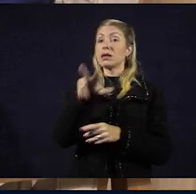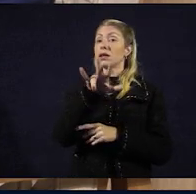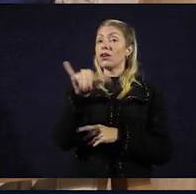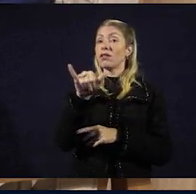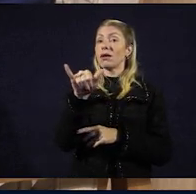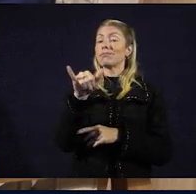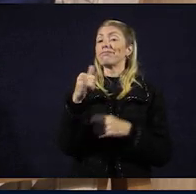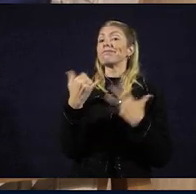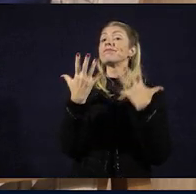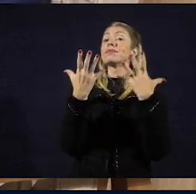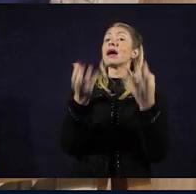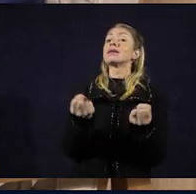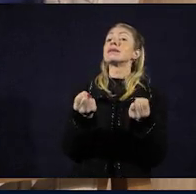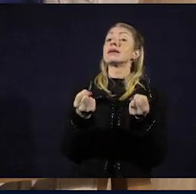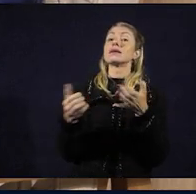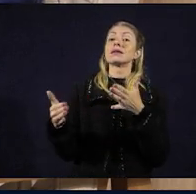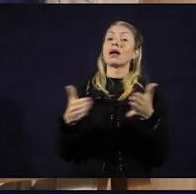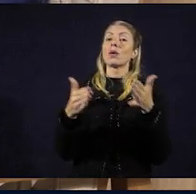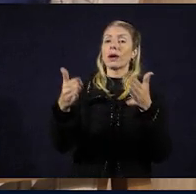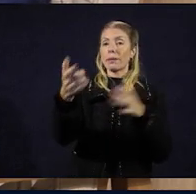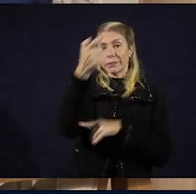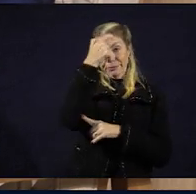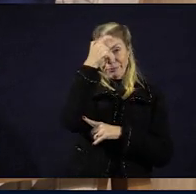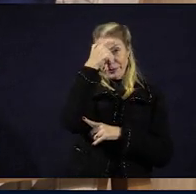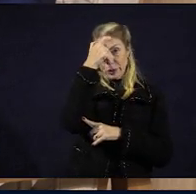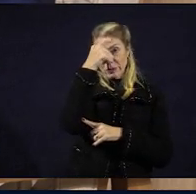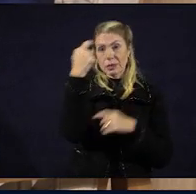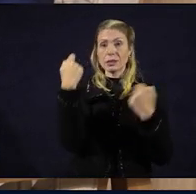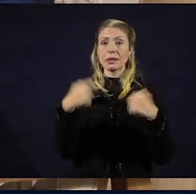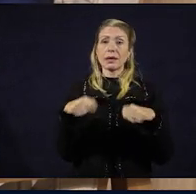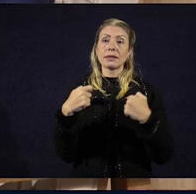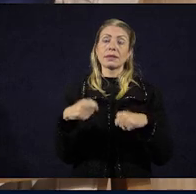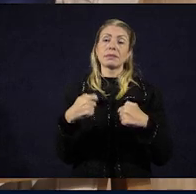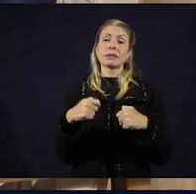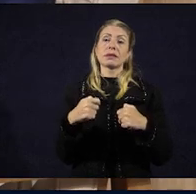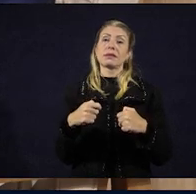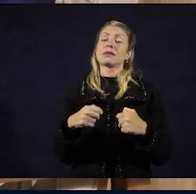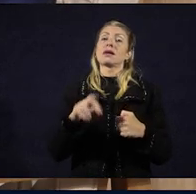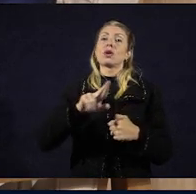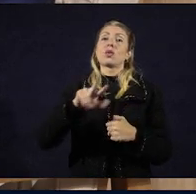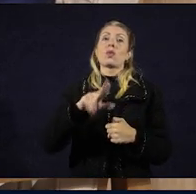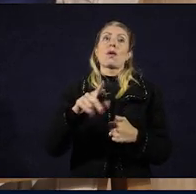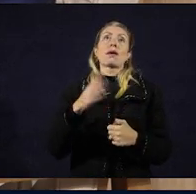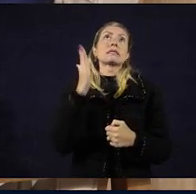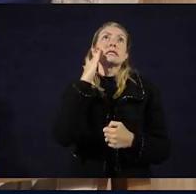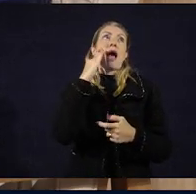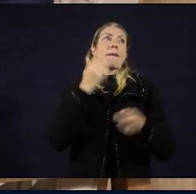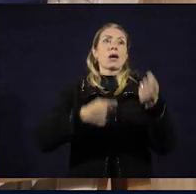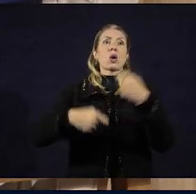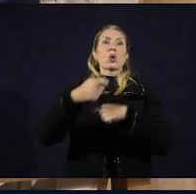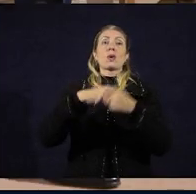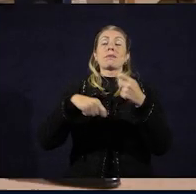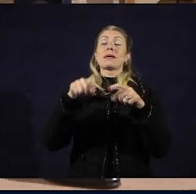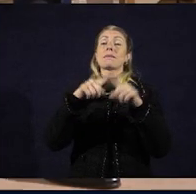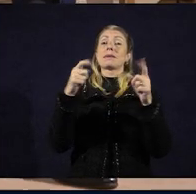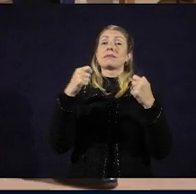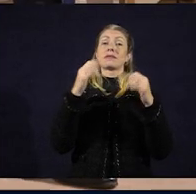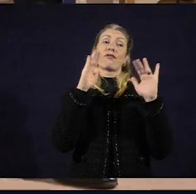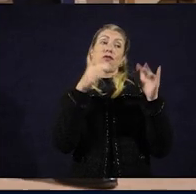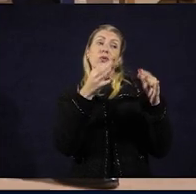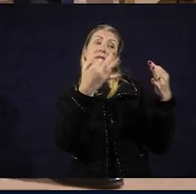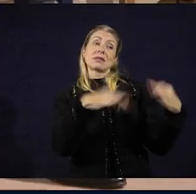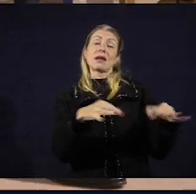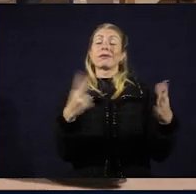adote o caminho principalmente do bom senso não precisa ser um economista brilhante para definir o que que é o certo o que que é o errado